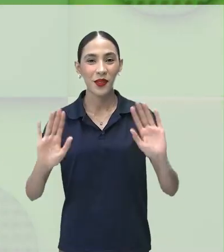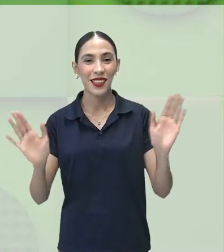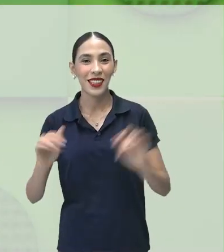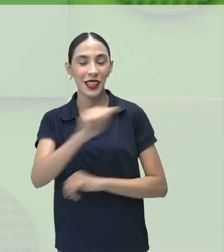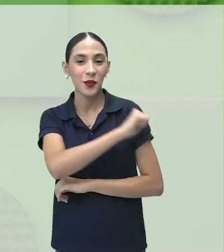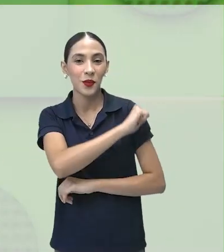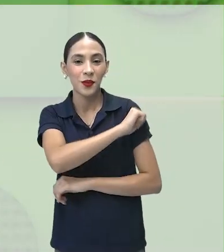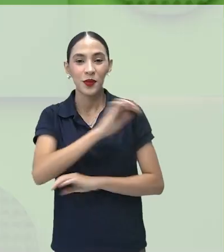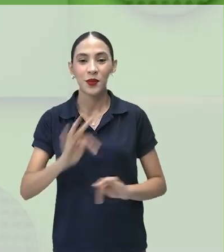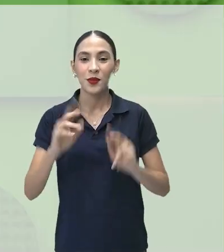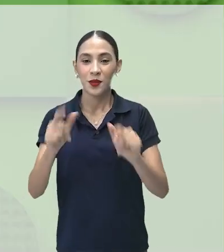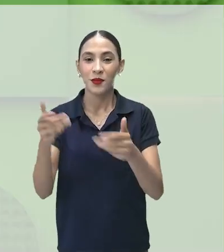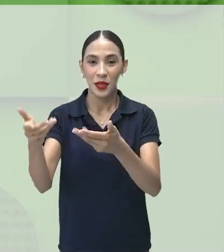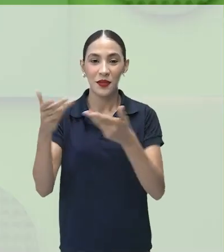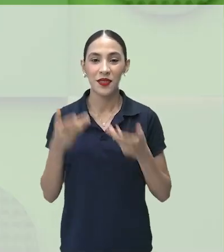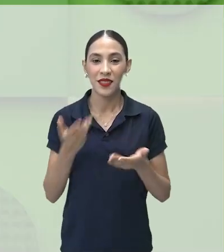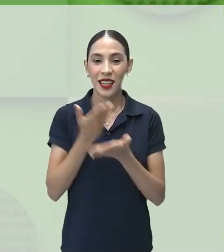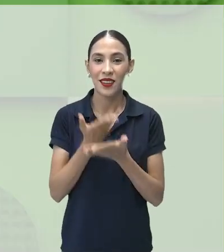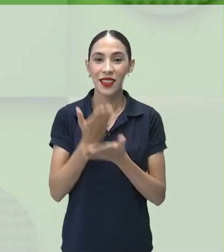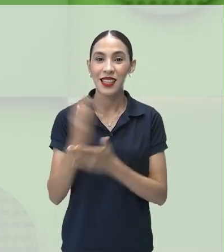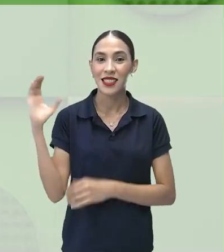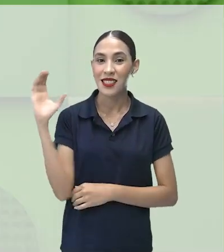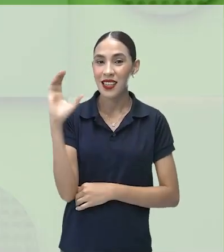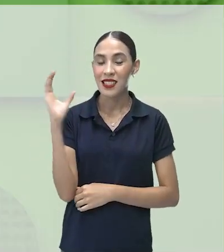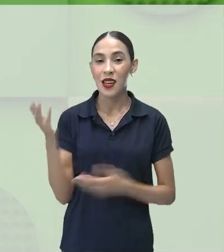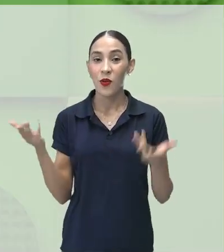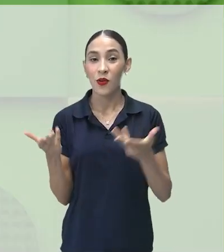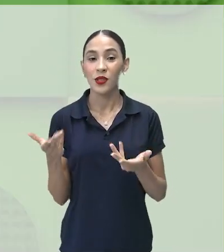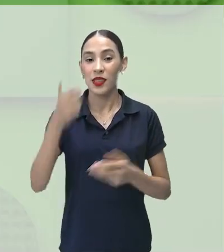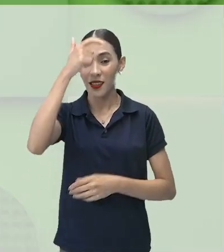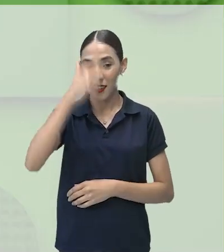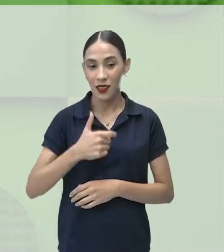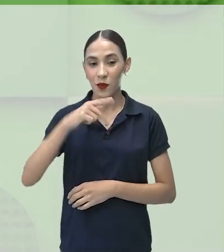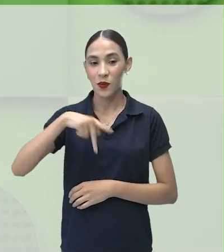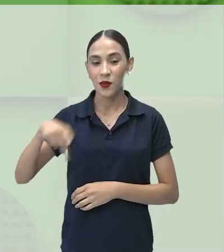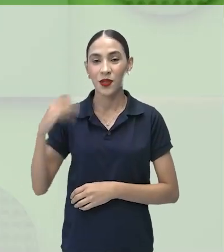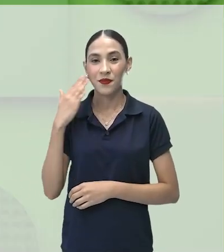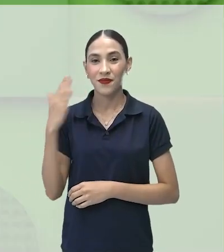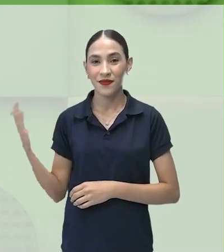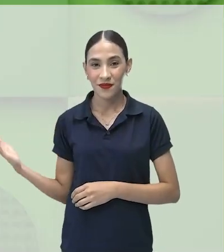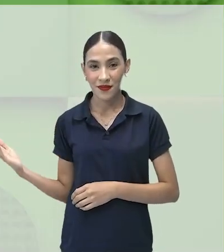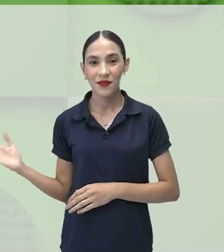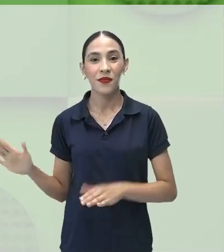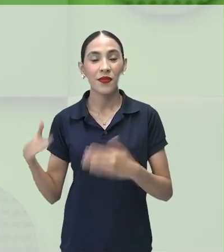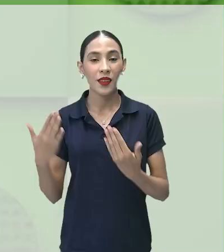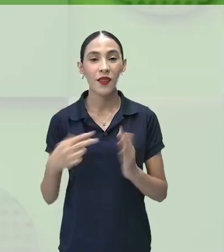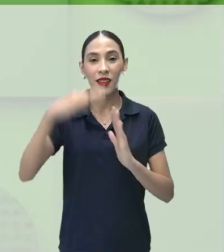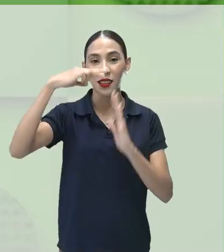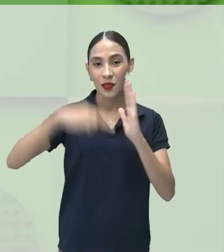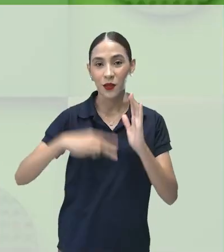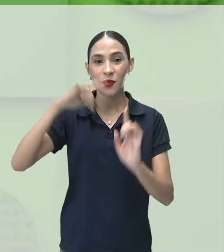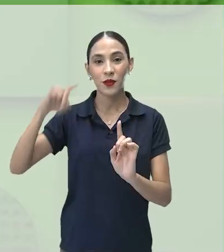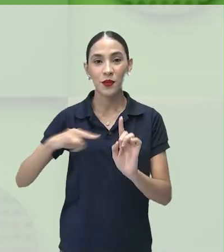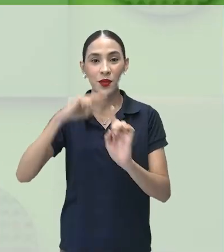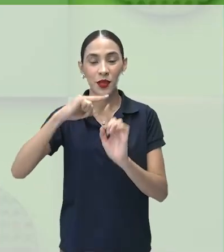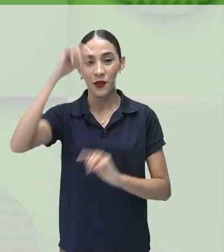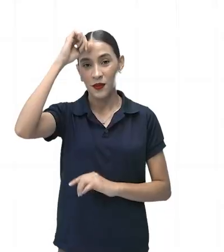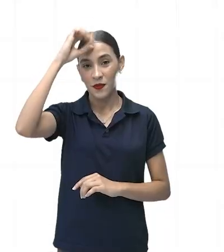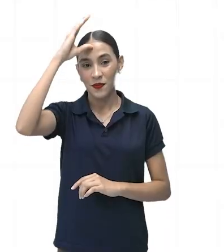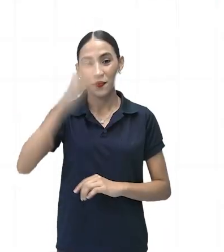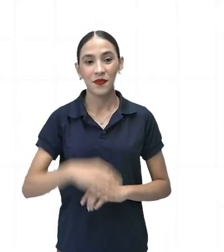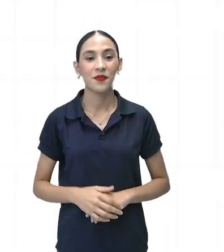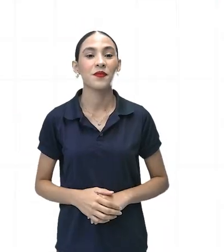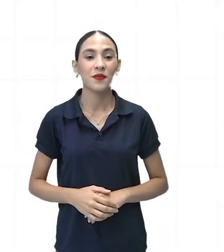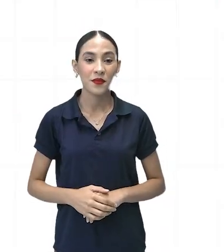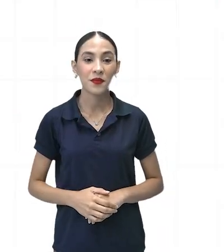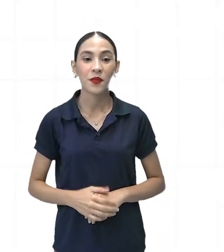Olá, sejam bem-vindos à nossa aula de ciências de hoje. Eu sou a professora Érica Guimarães e vamos à leitura do que teremos hoje na